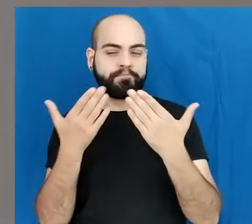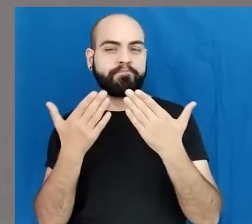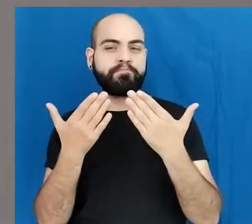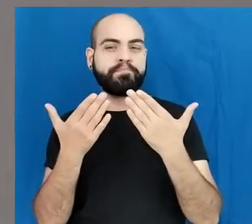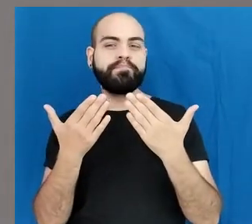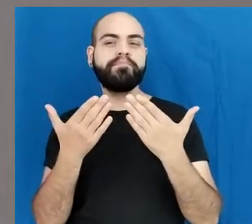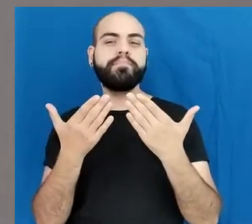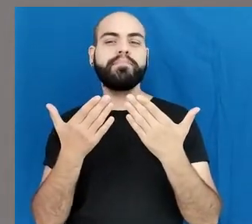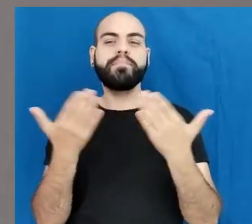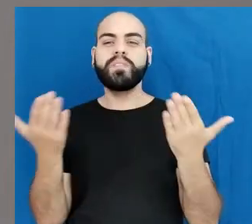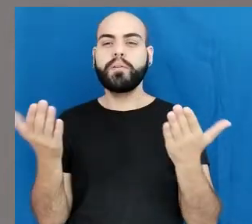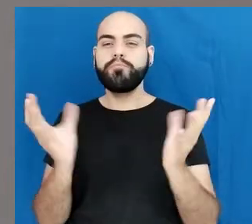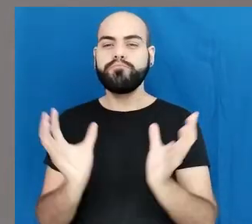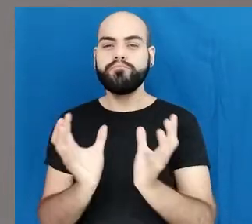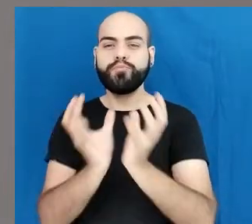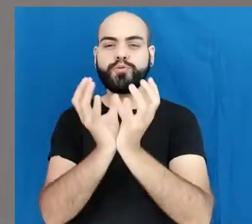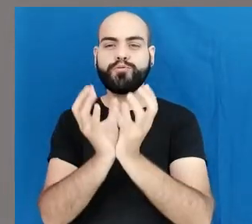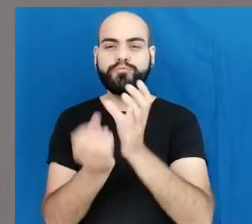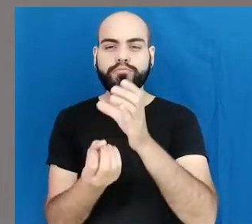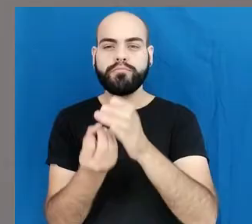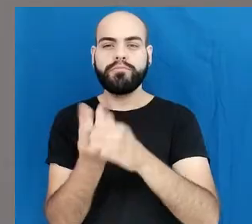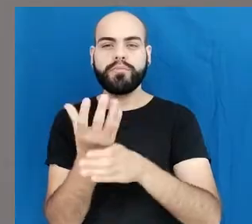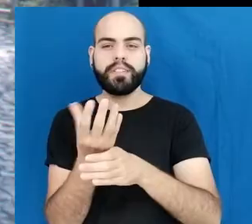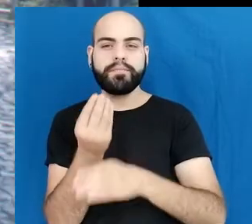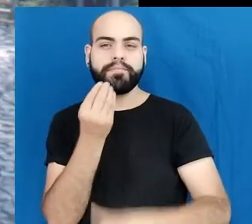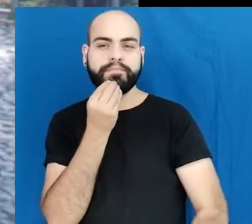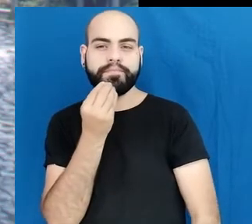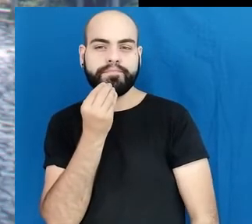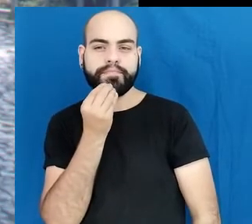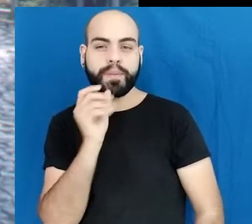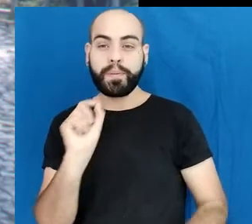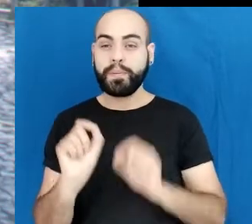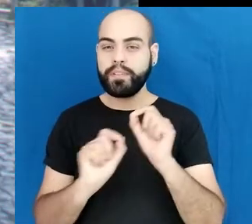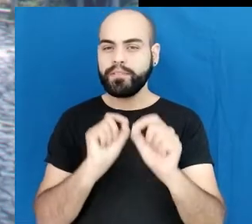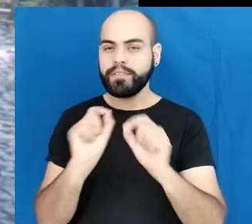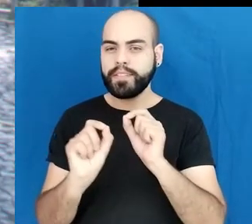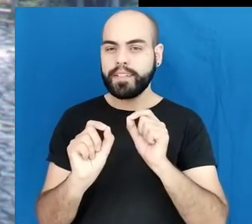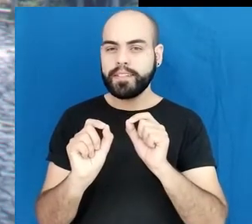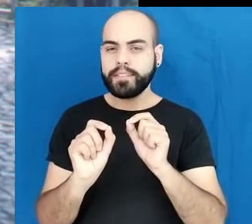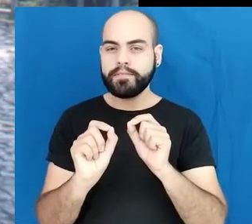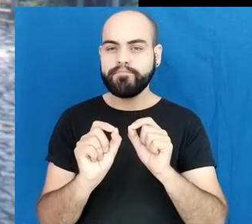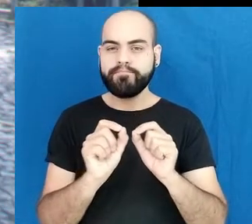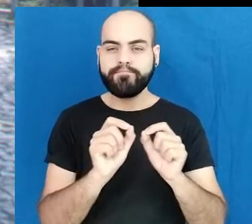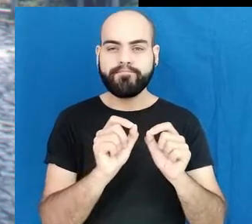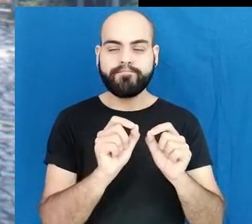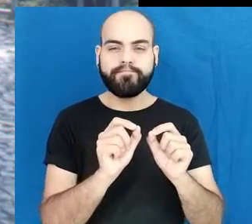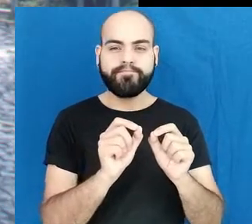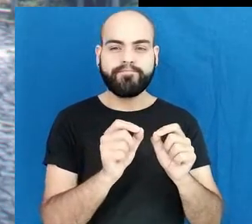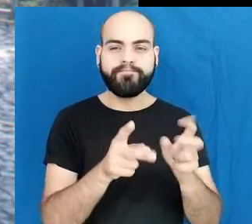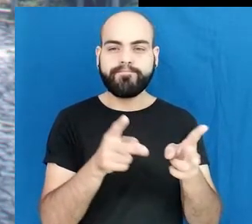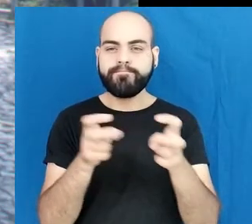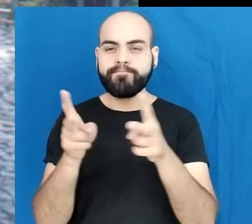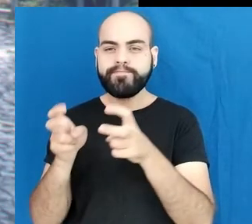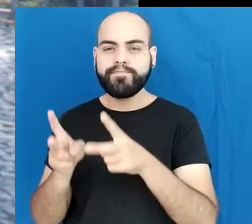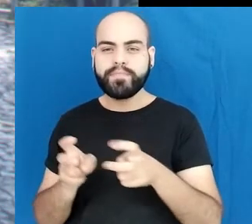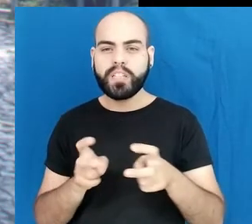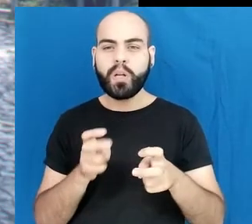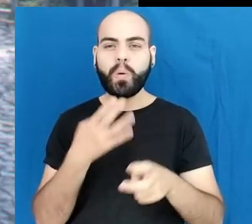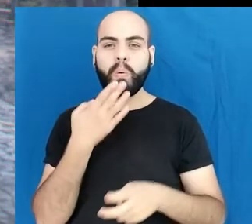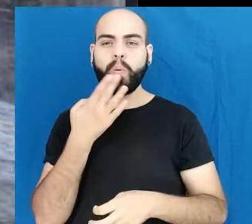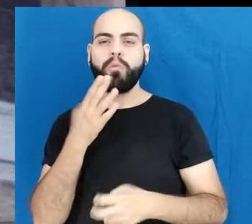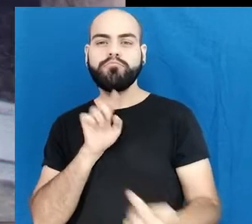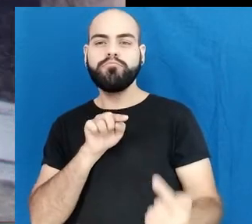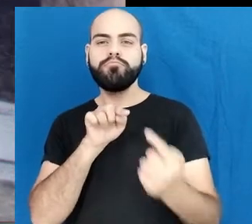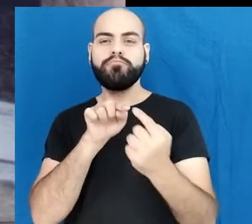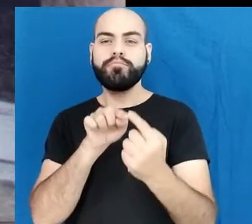dessas discussões. E o grupo foi criado para tentar exatamente identificar quais seriam as possibilidades